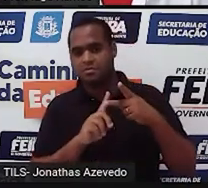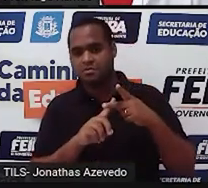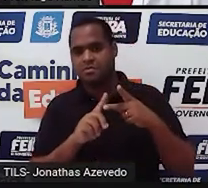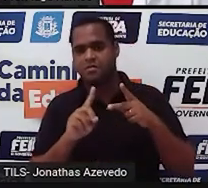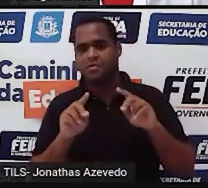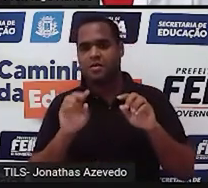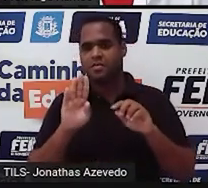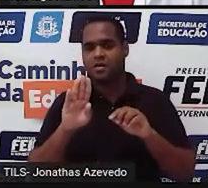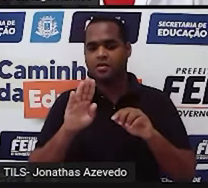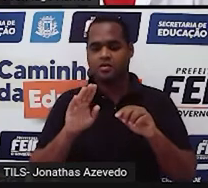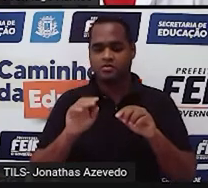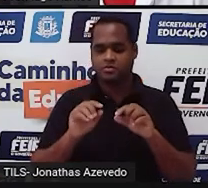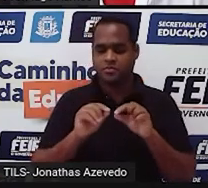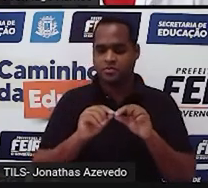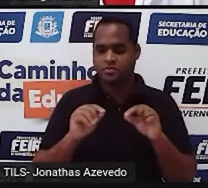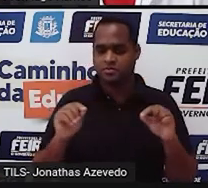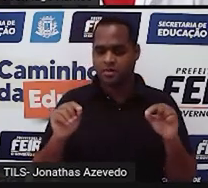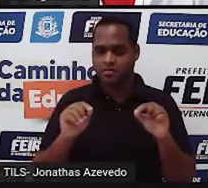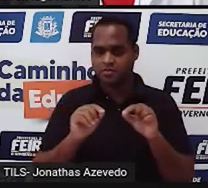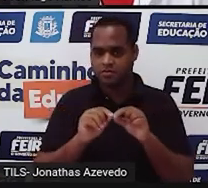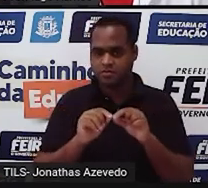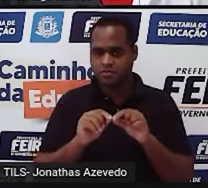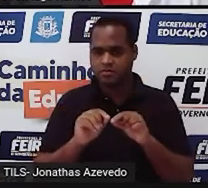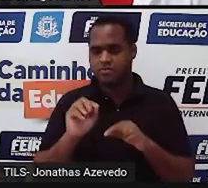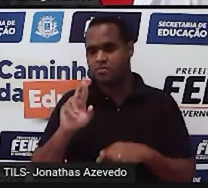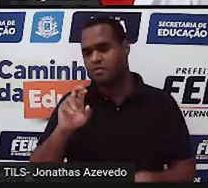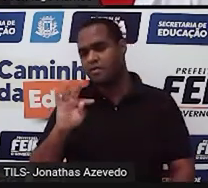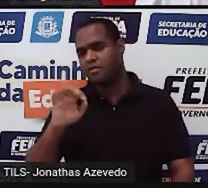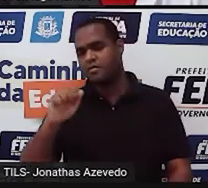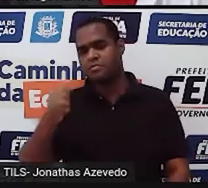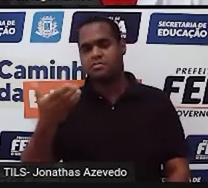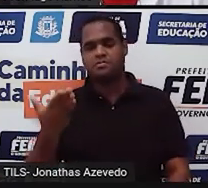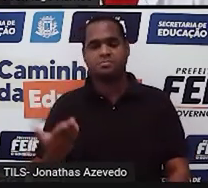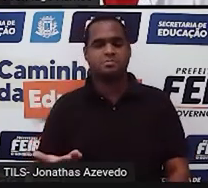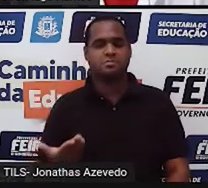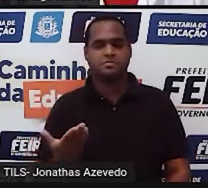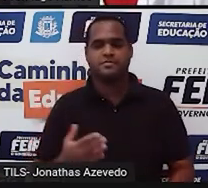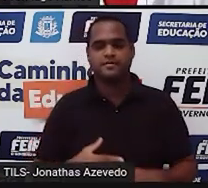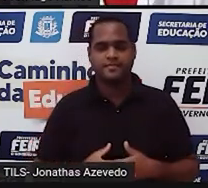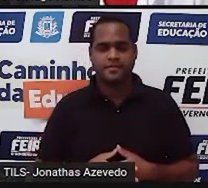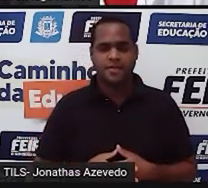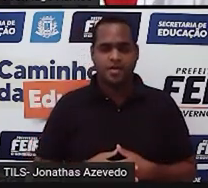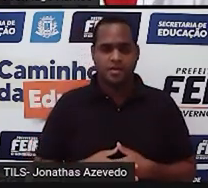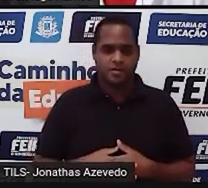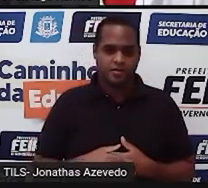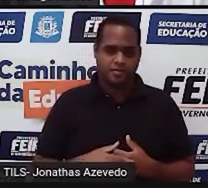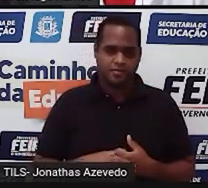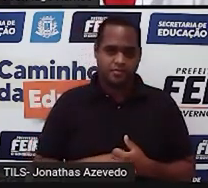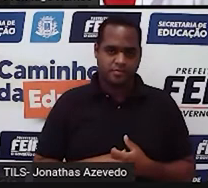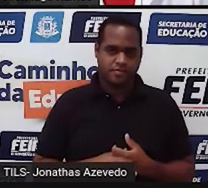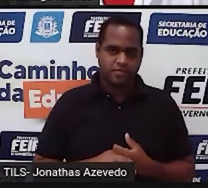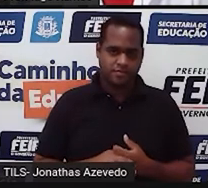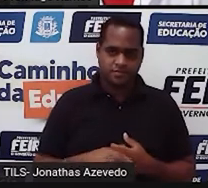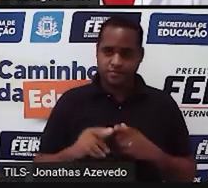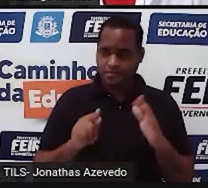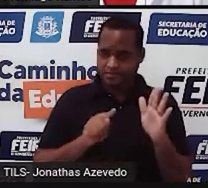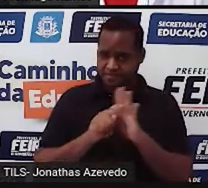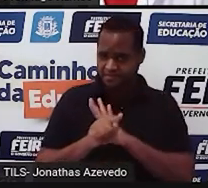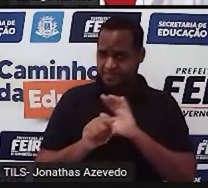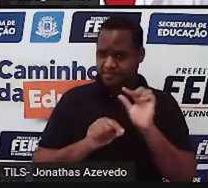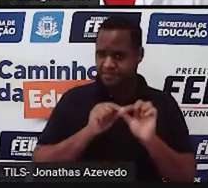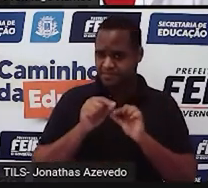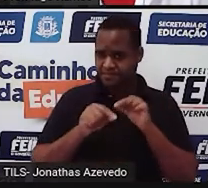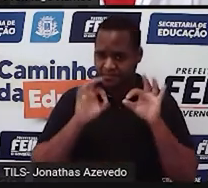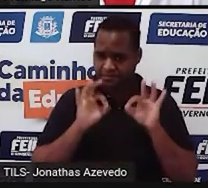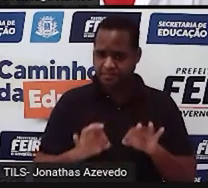que está no item B O que é um segmento de reta qual será a pergunta